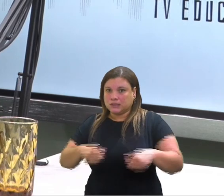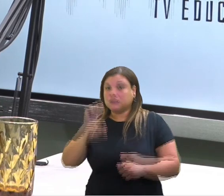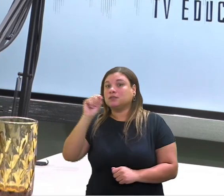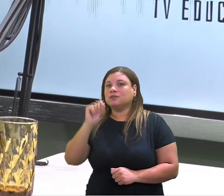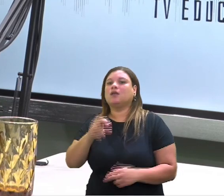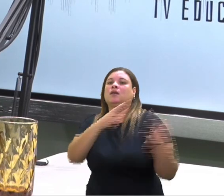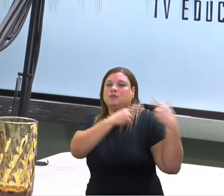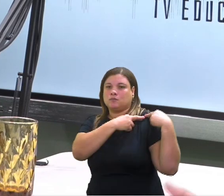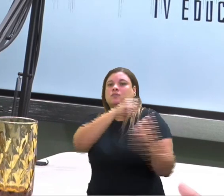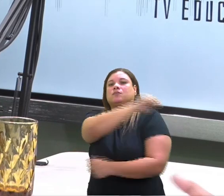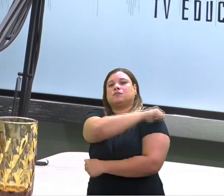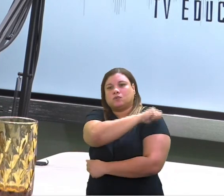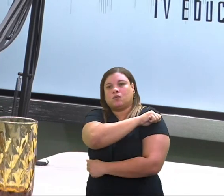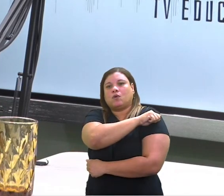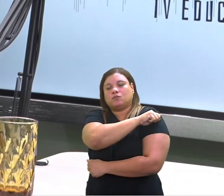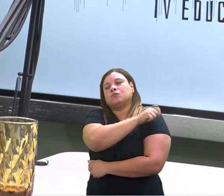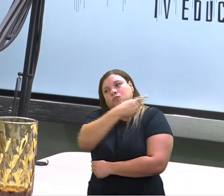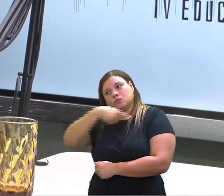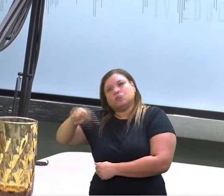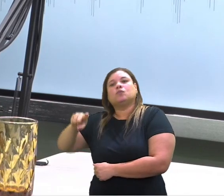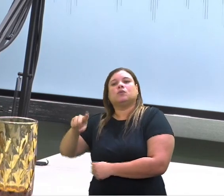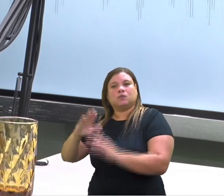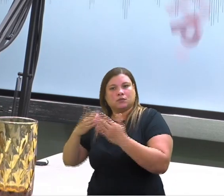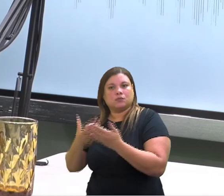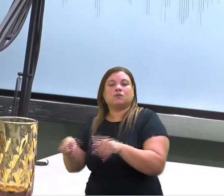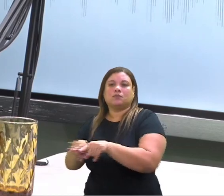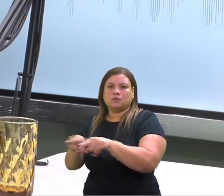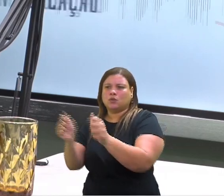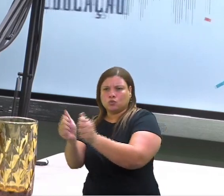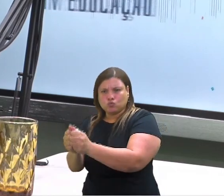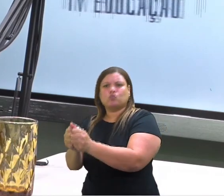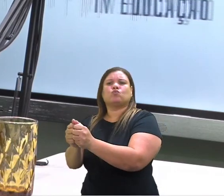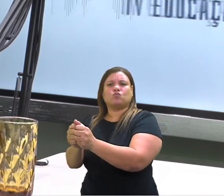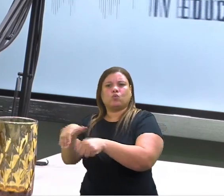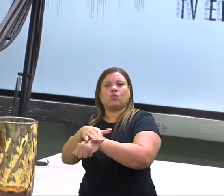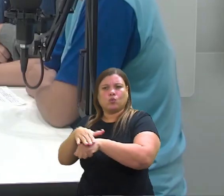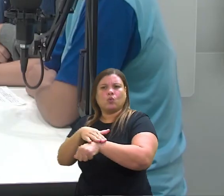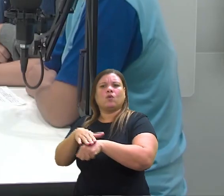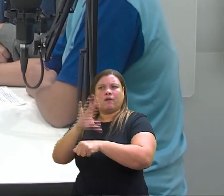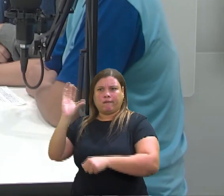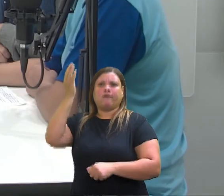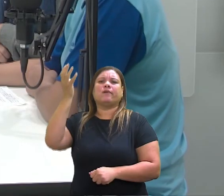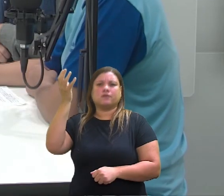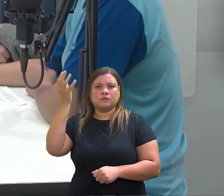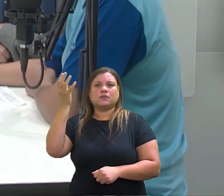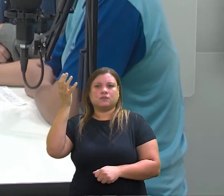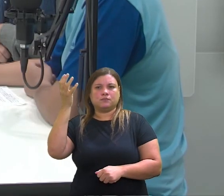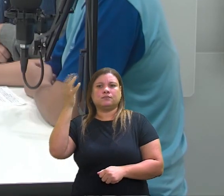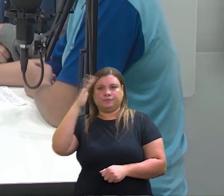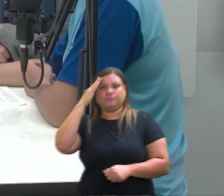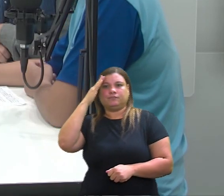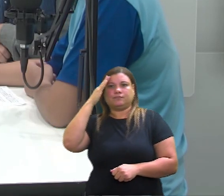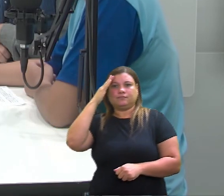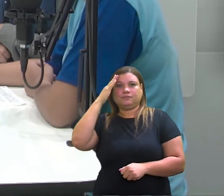que a escola é, com todo respeito, um depósito. Eu Sim. jogo ali e deixo ali. Não funciona assim. A Ah,